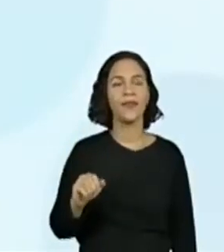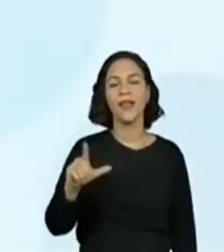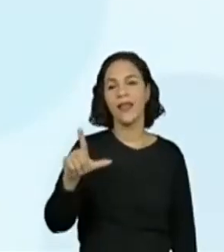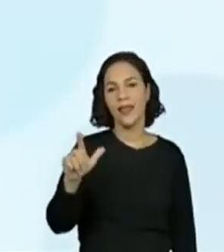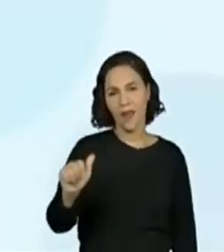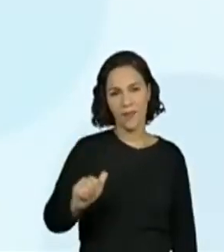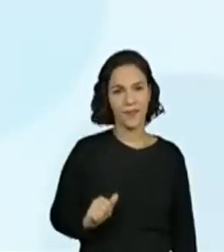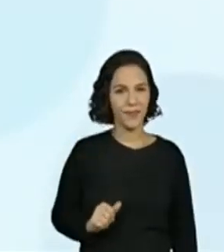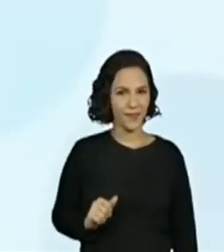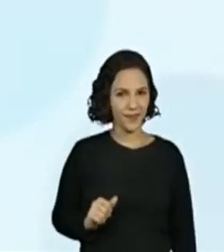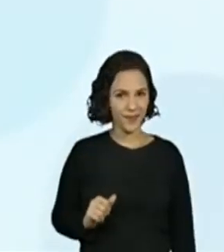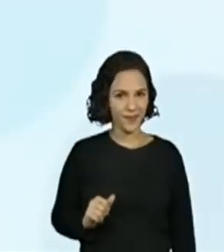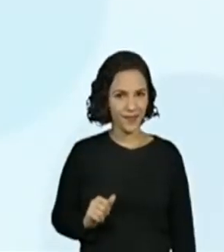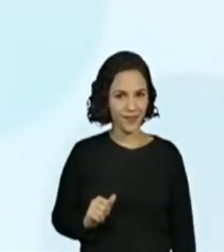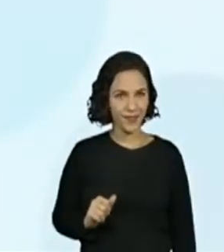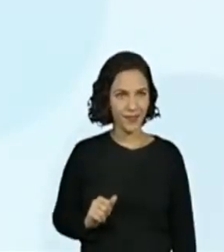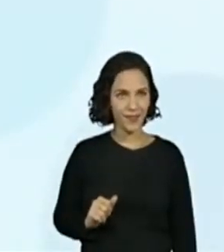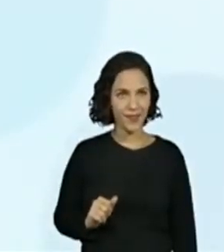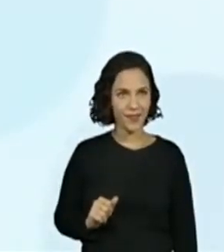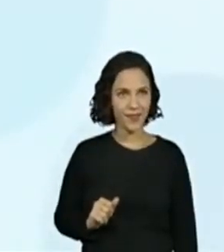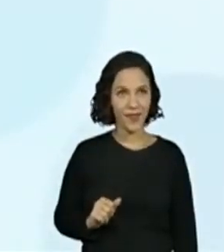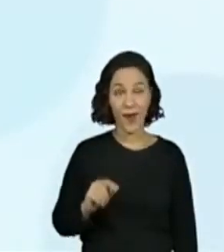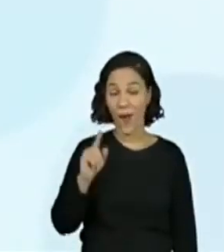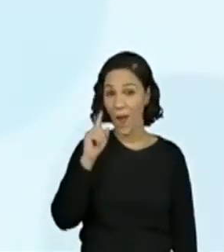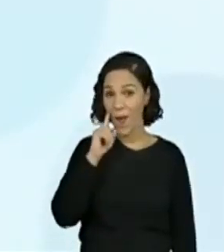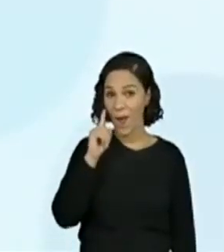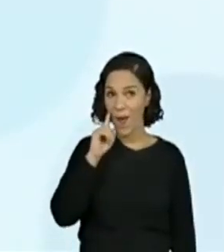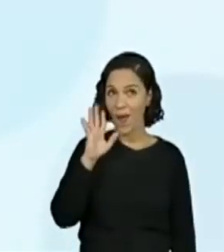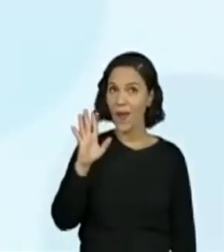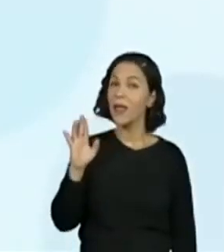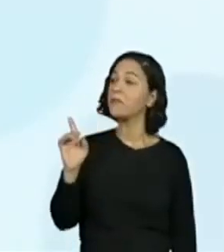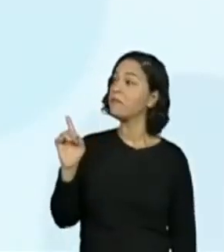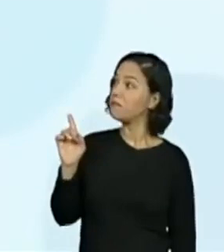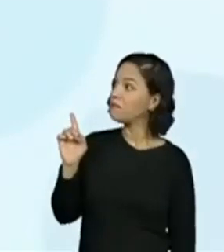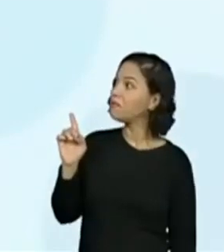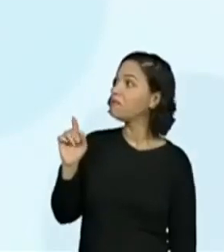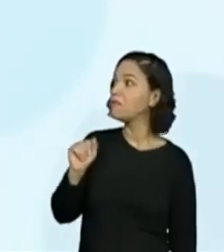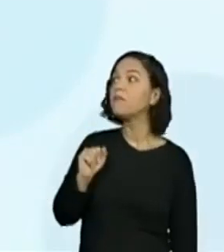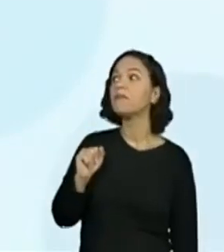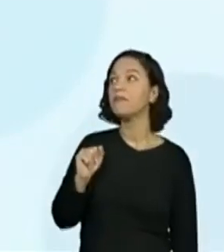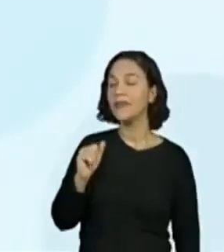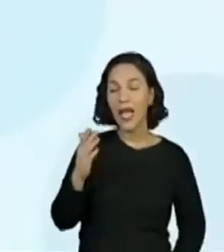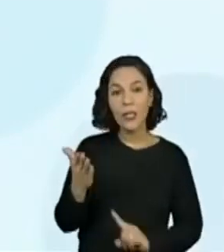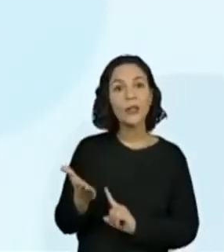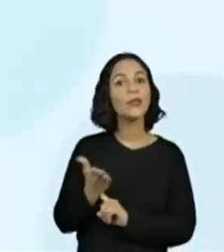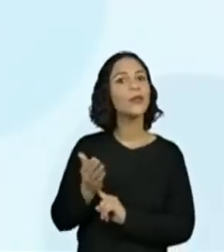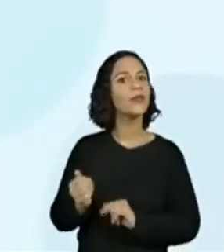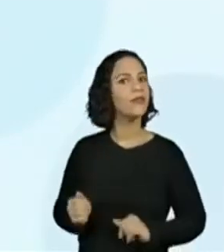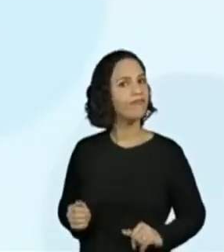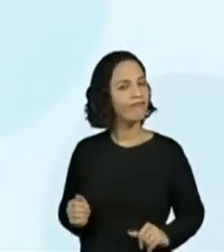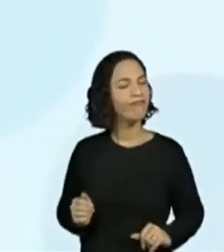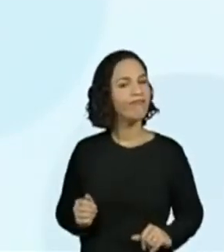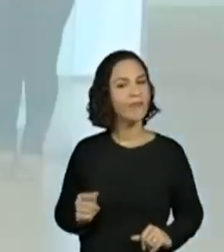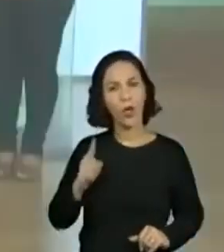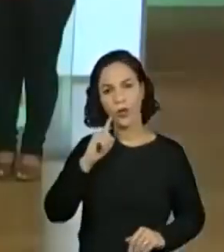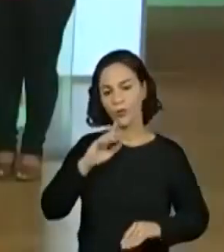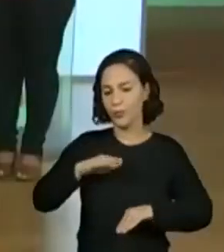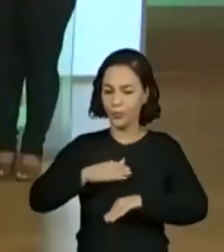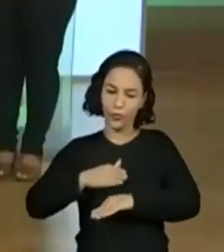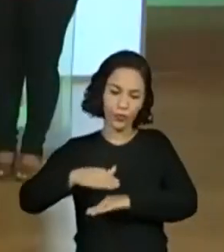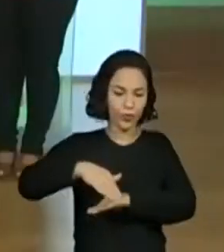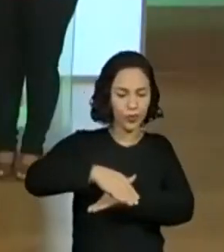Escola. Professora Vivi. Ah, ajuda. Ah, esse escorregador?